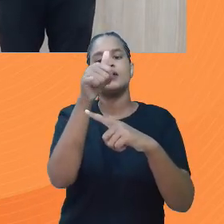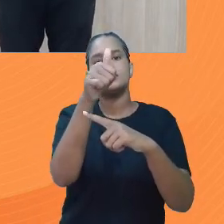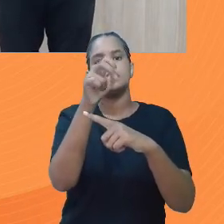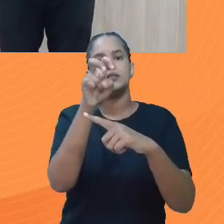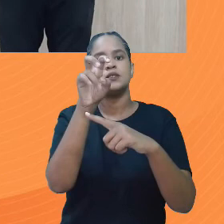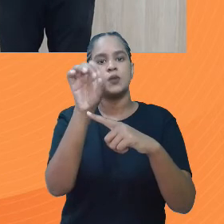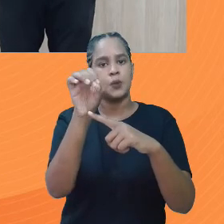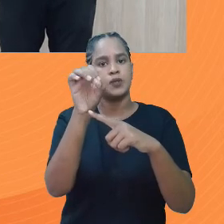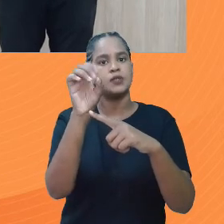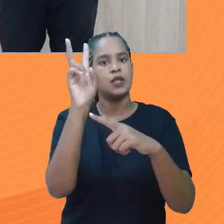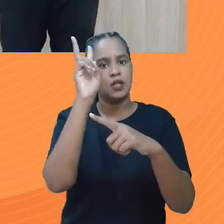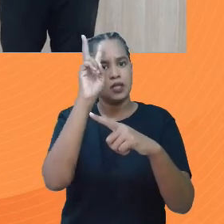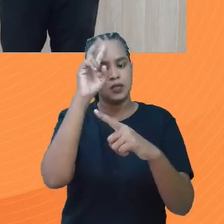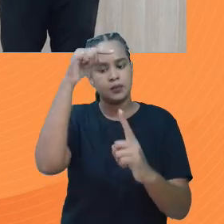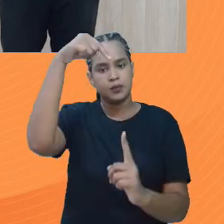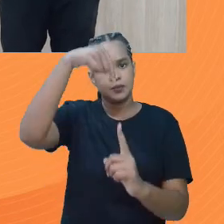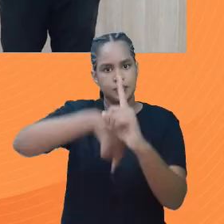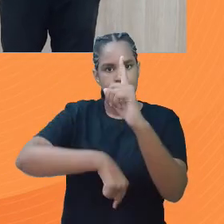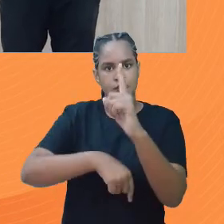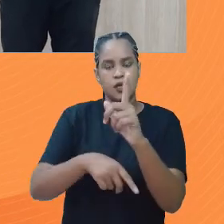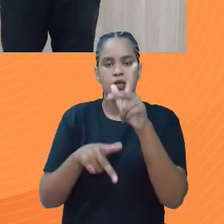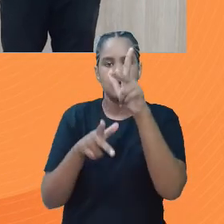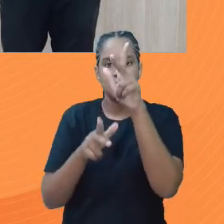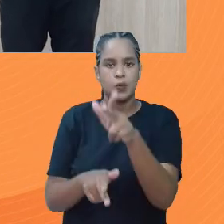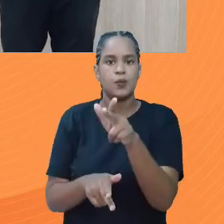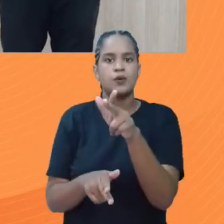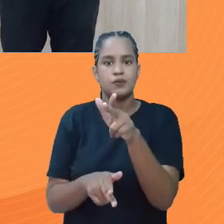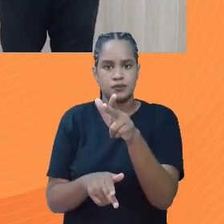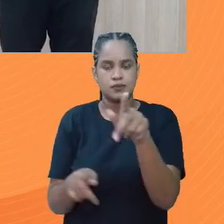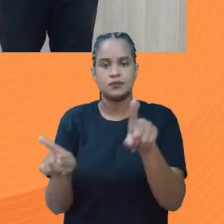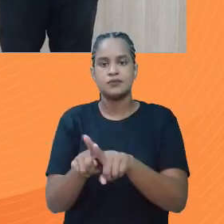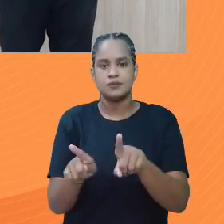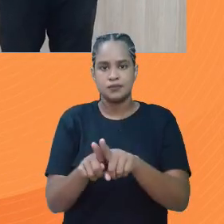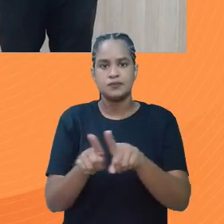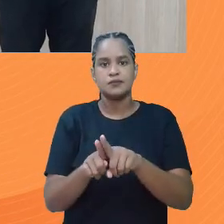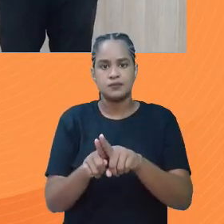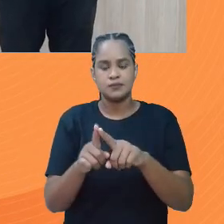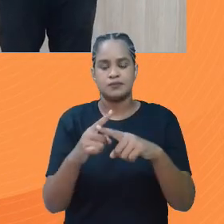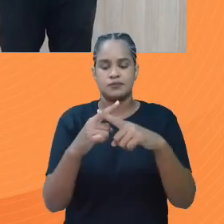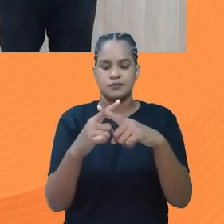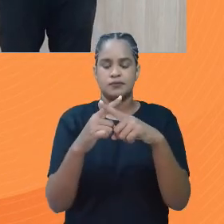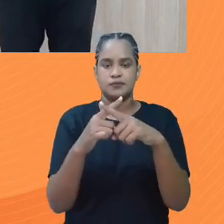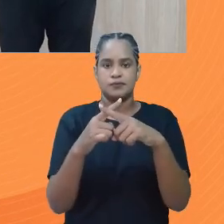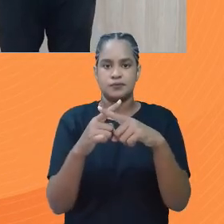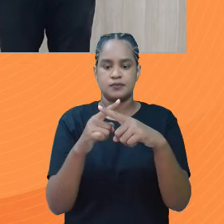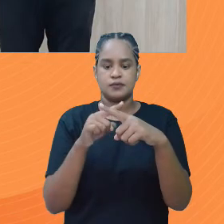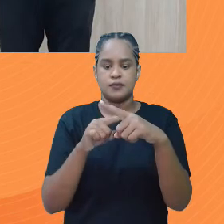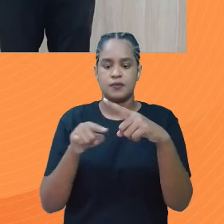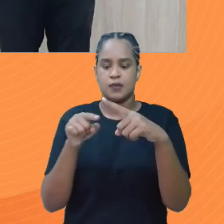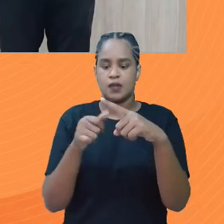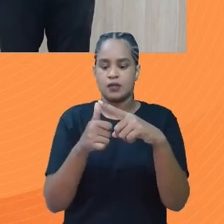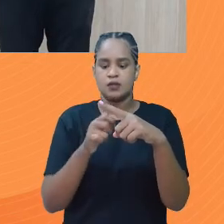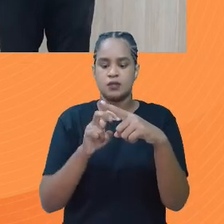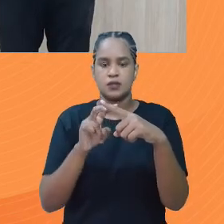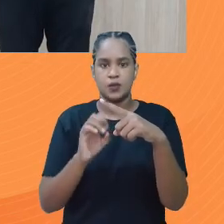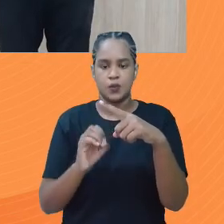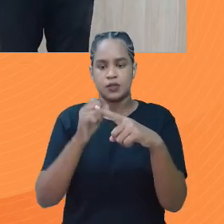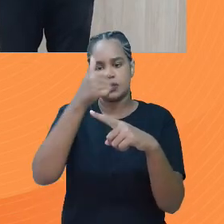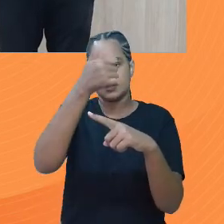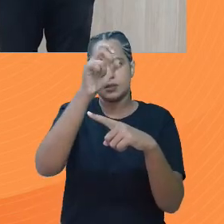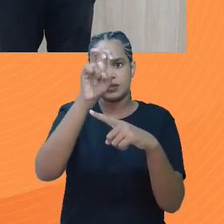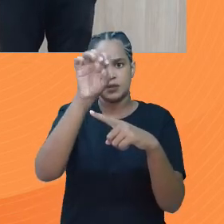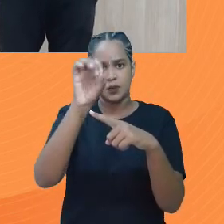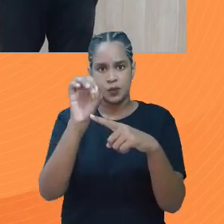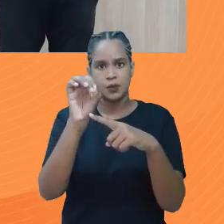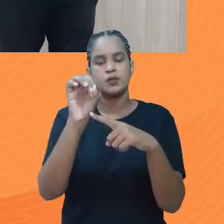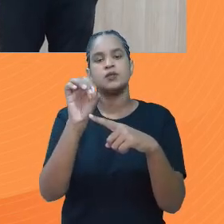cima. Se o ângulo de baixo mede 150 graus, o de cima também mede 150 graus, porque eles são opostos pelo vértice e